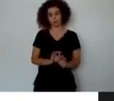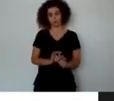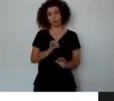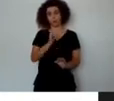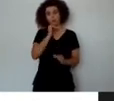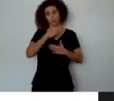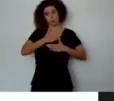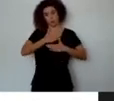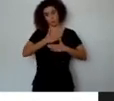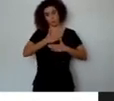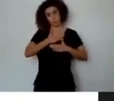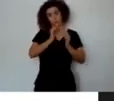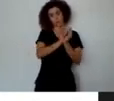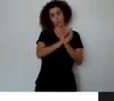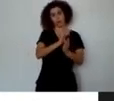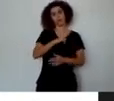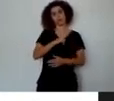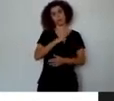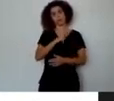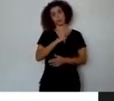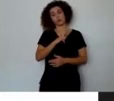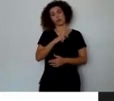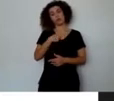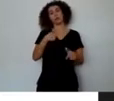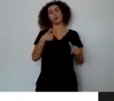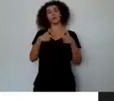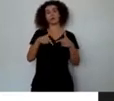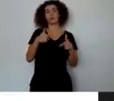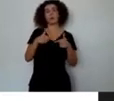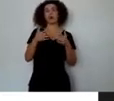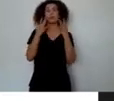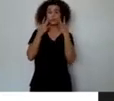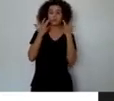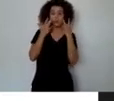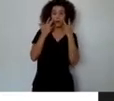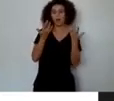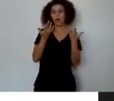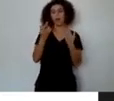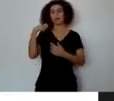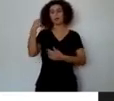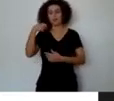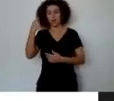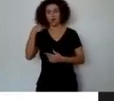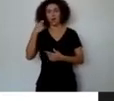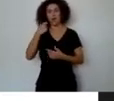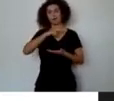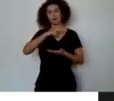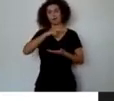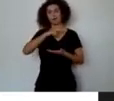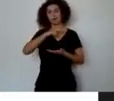ponto, como uma pessoa que trabalha com arte, com teatro, com audiovisual, a gente